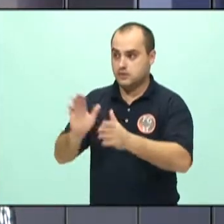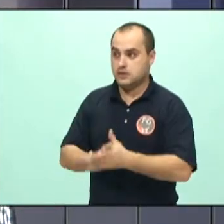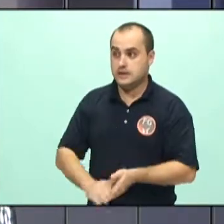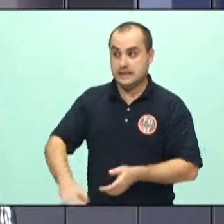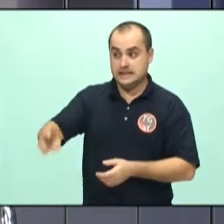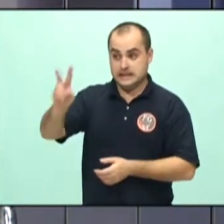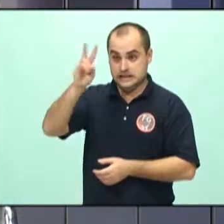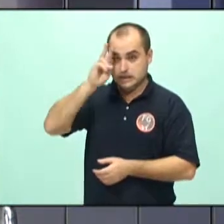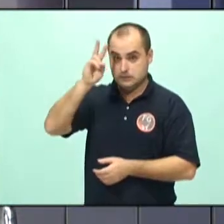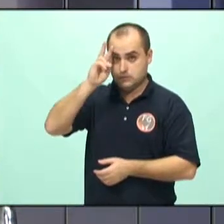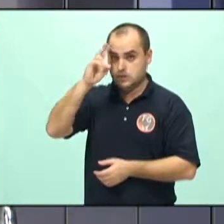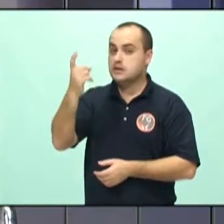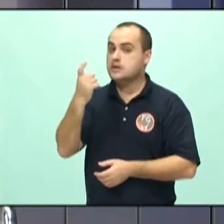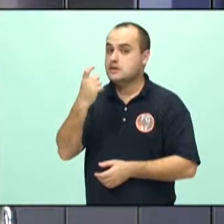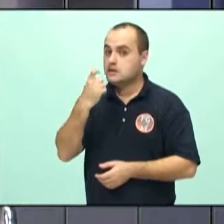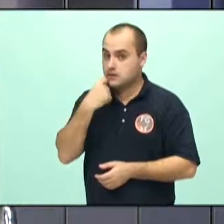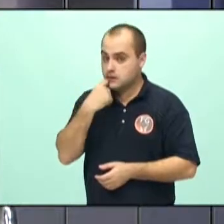as sextas-feiras